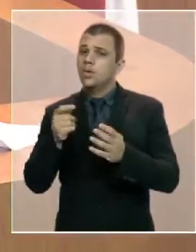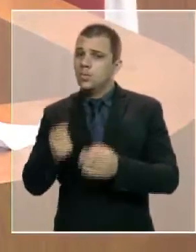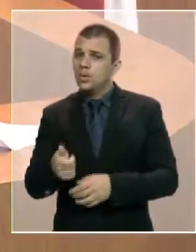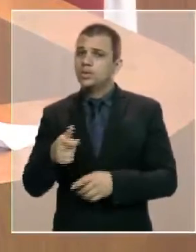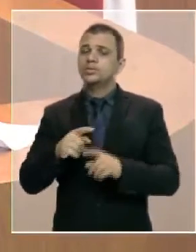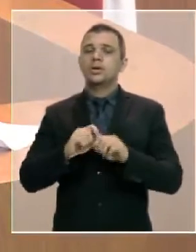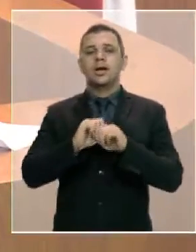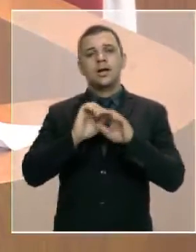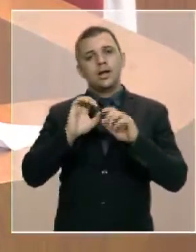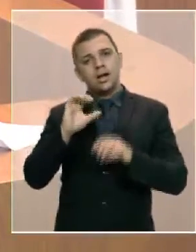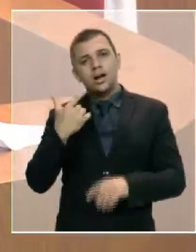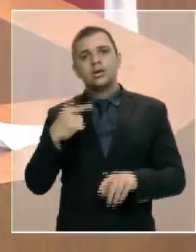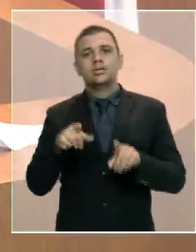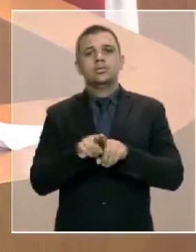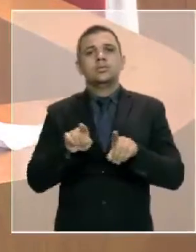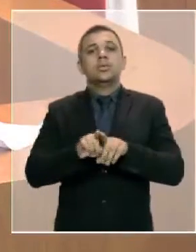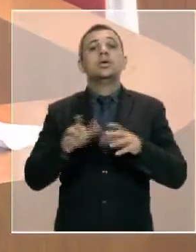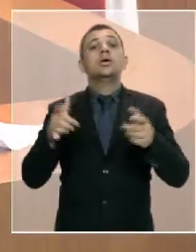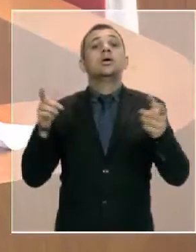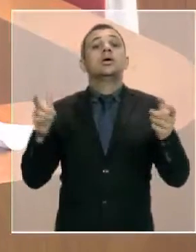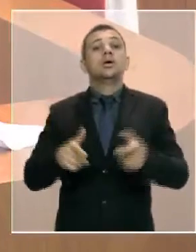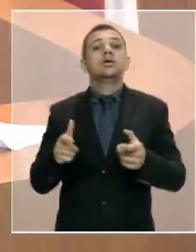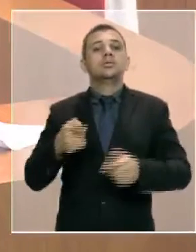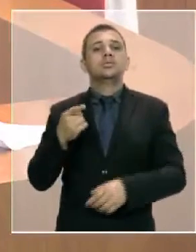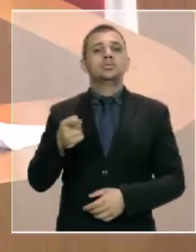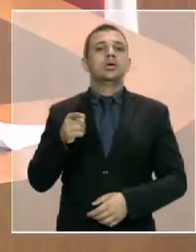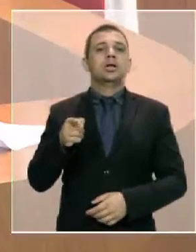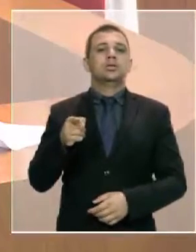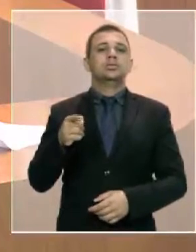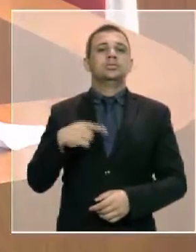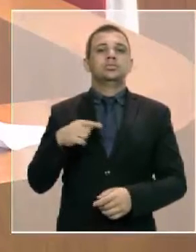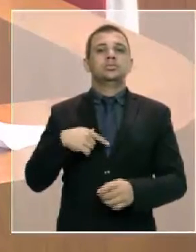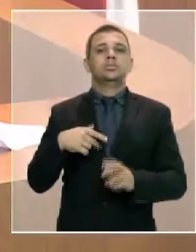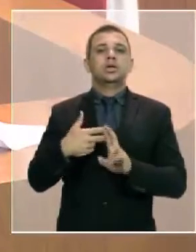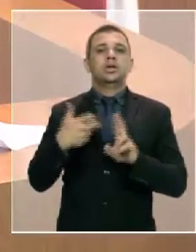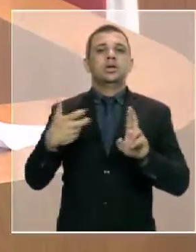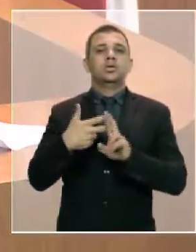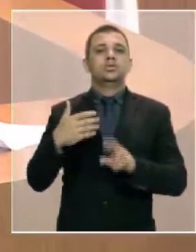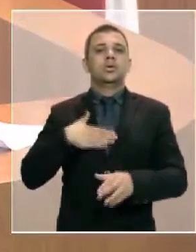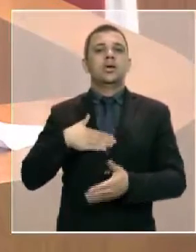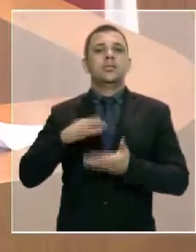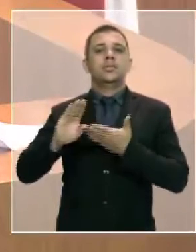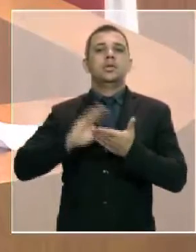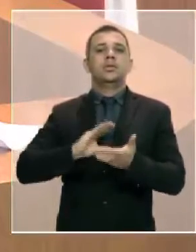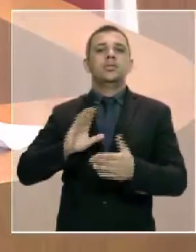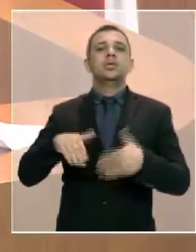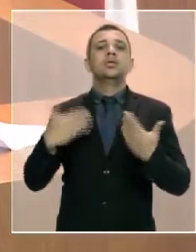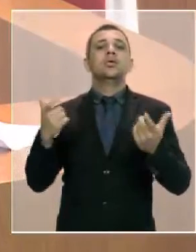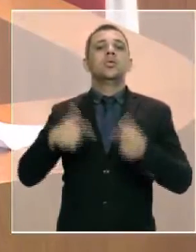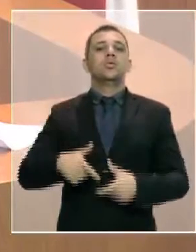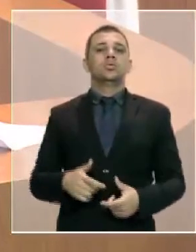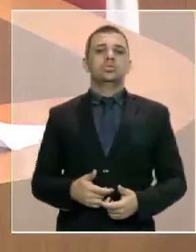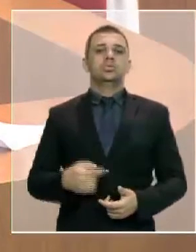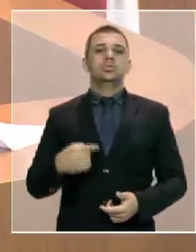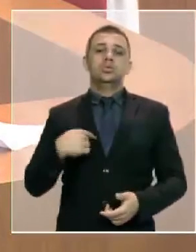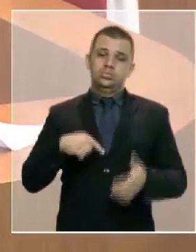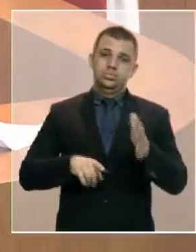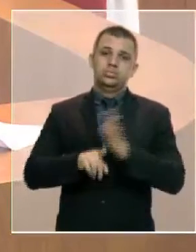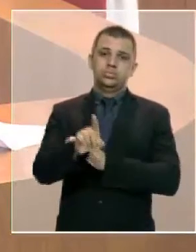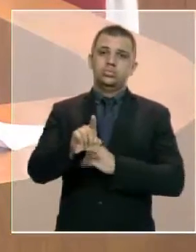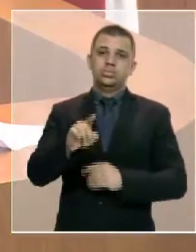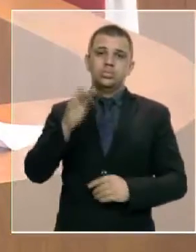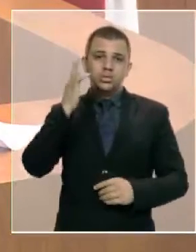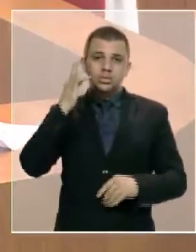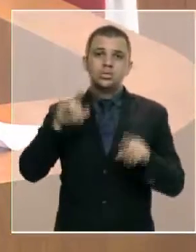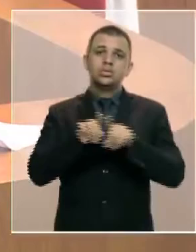passado? Esse é o grande questionamento. Esse é o questionamento que faço ao governador Flávio Dino, faço à secretária de Planejamento. Para